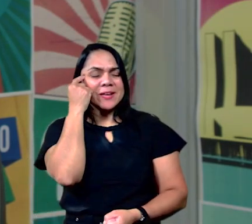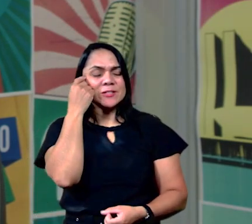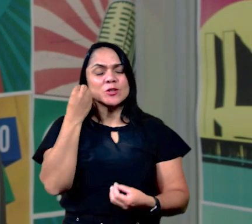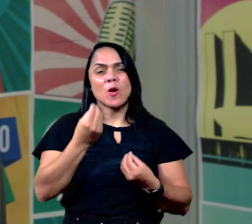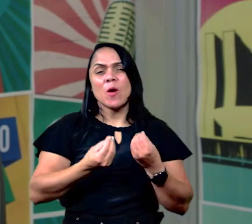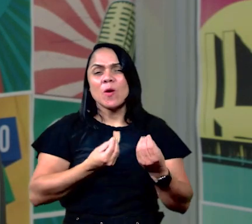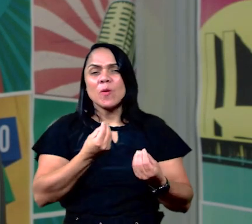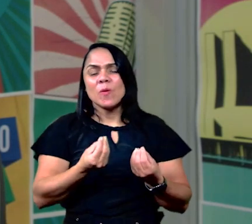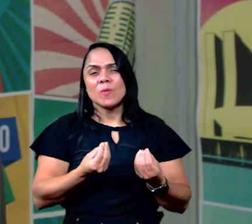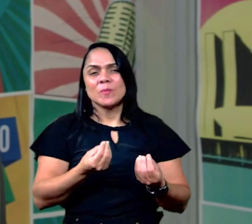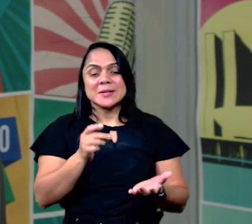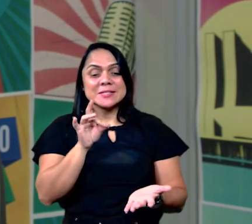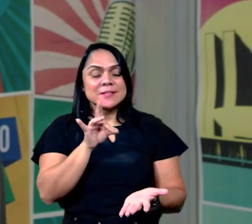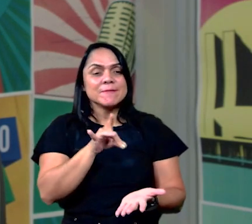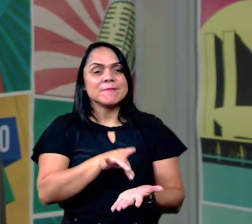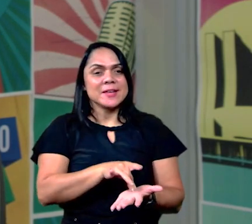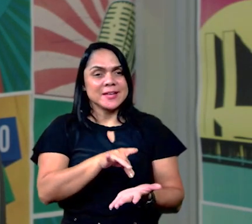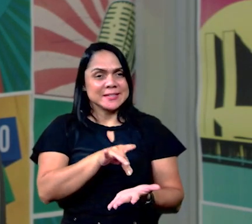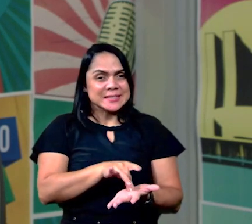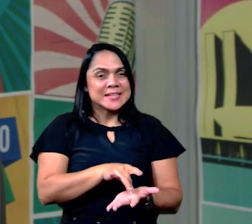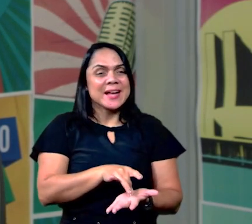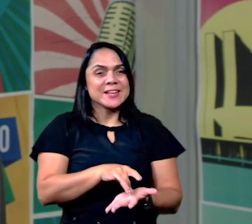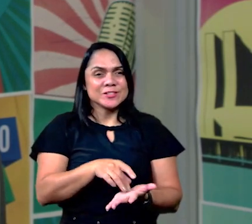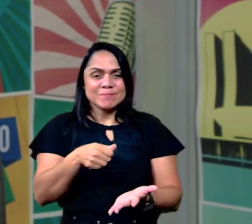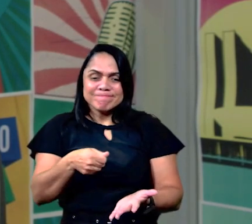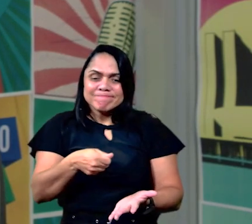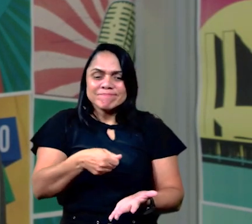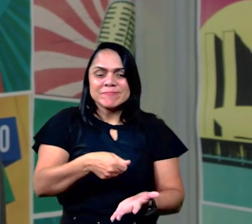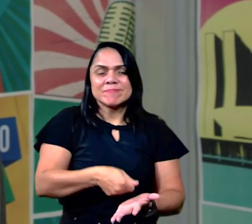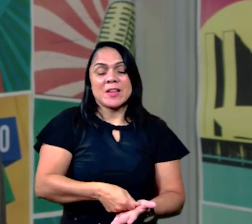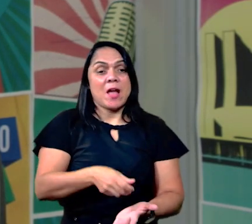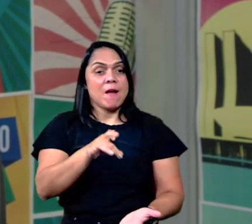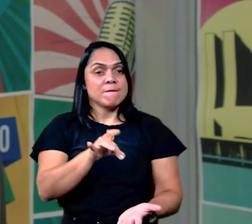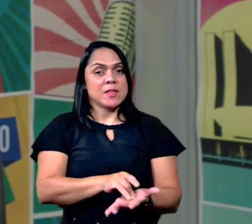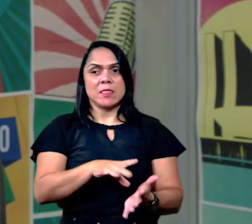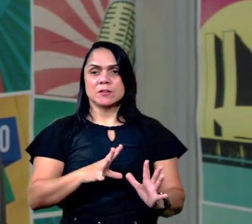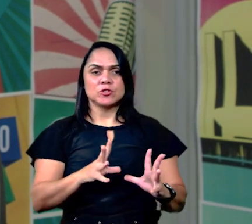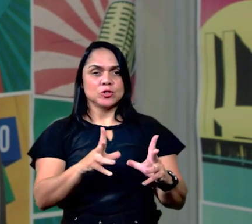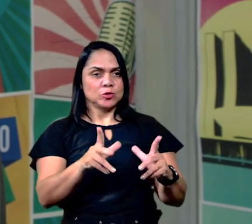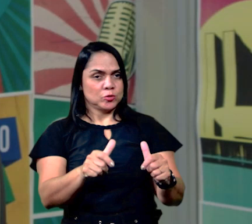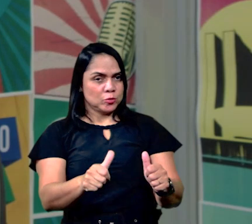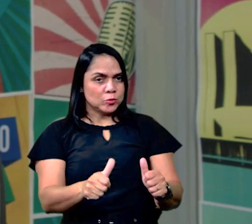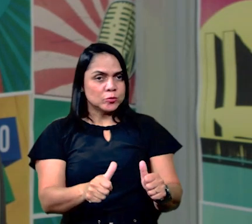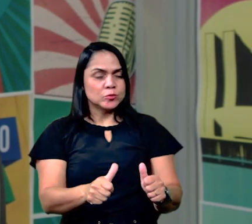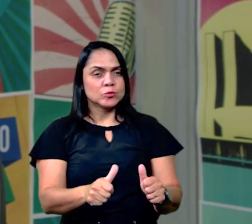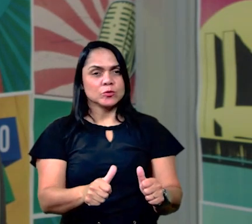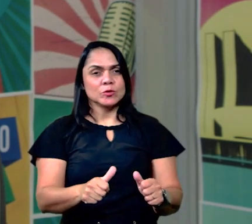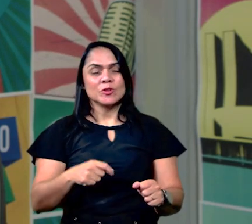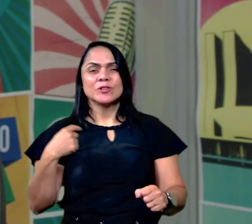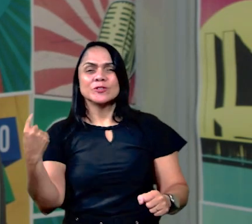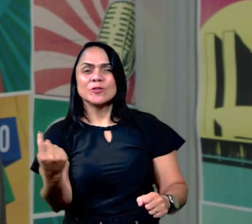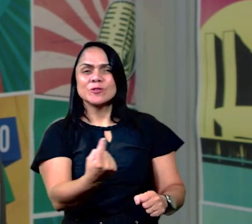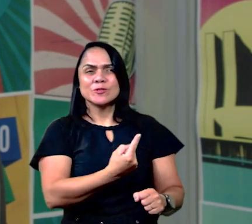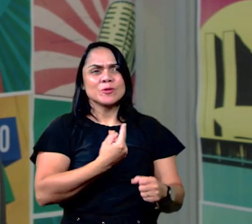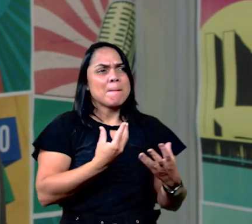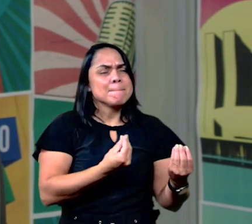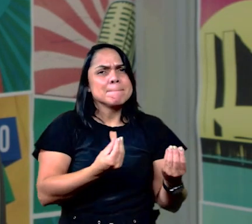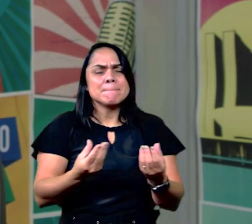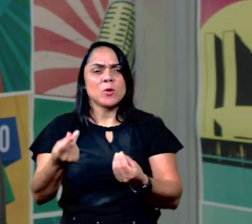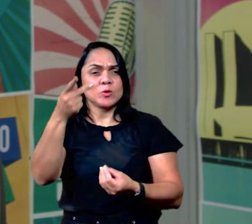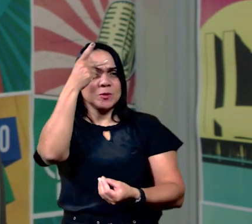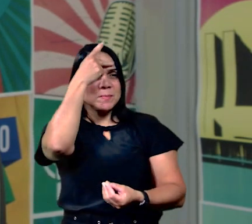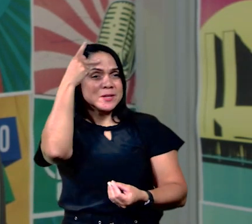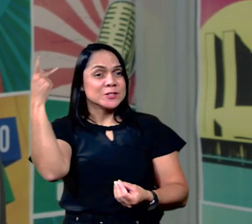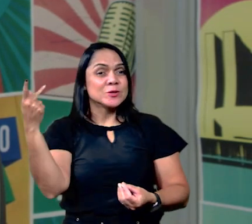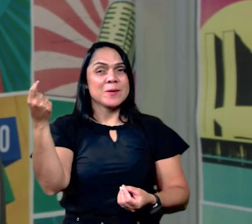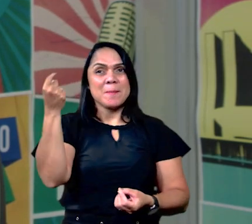que essa verdade, ela está outorgada para ser a verdade de todas as pessoas, e nós somos muitas pessoas nesse país para a